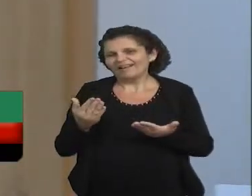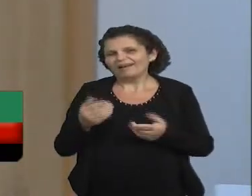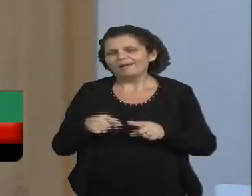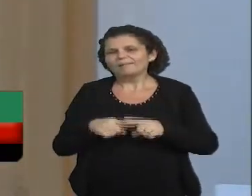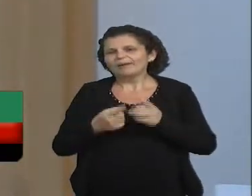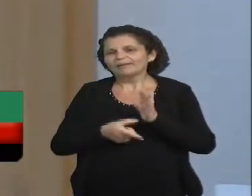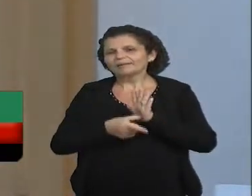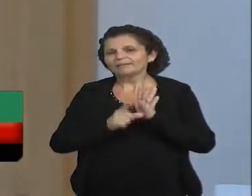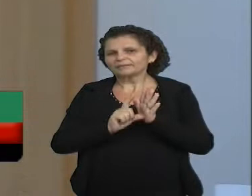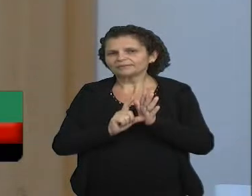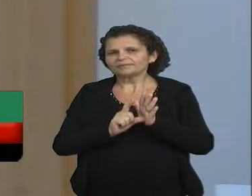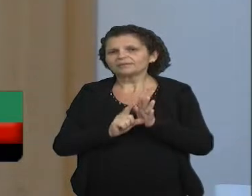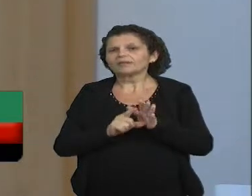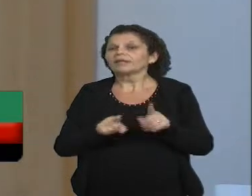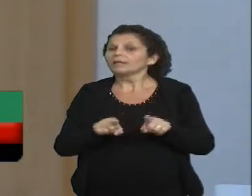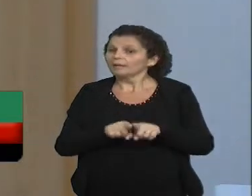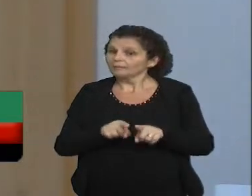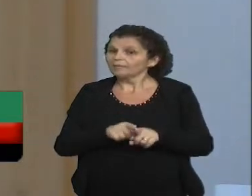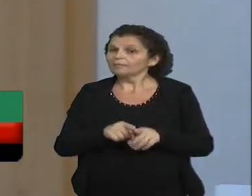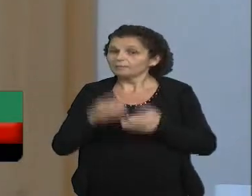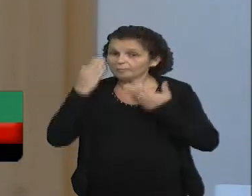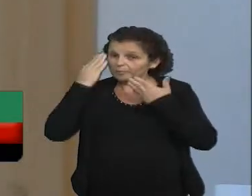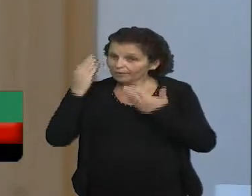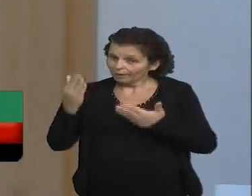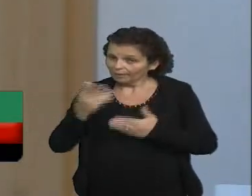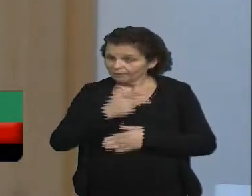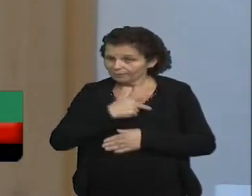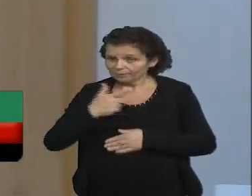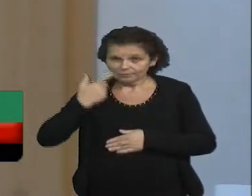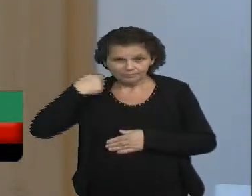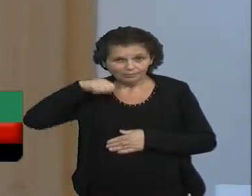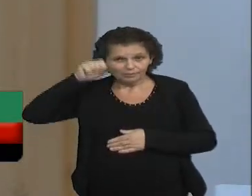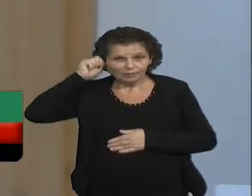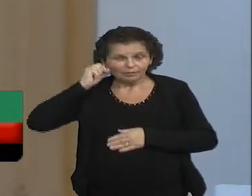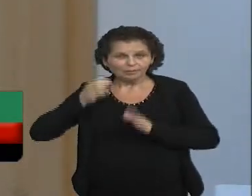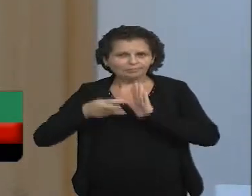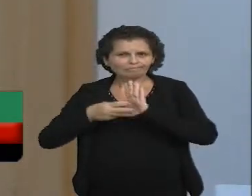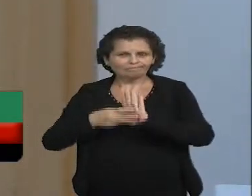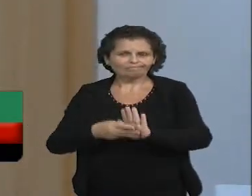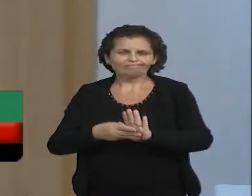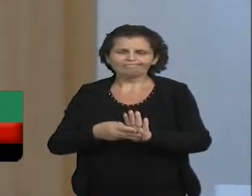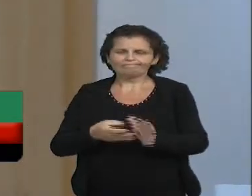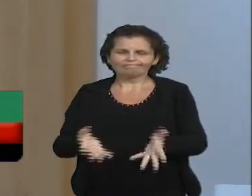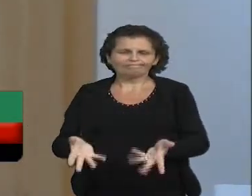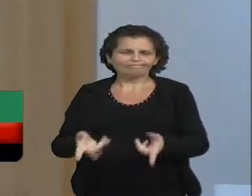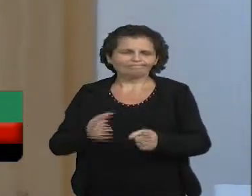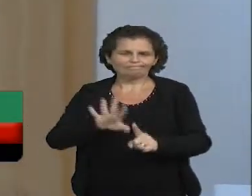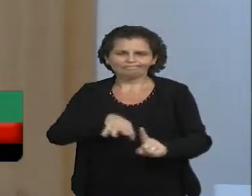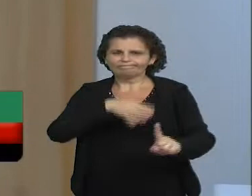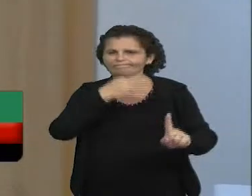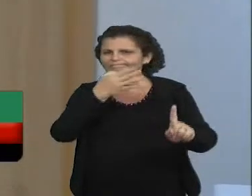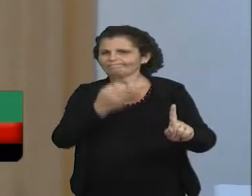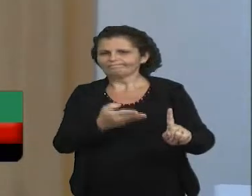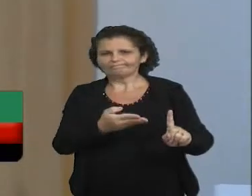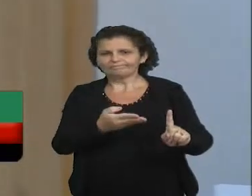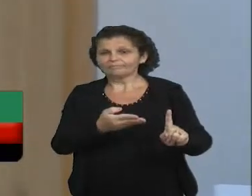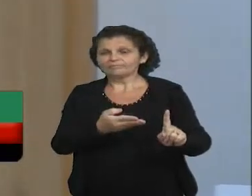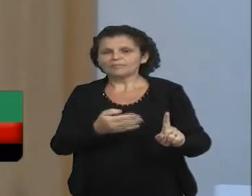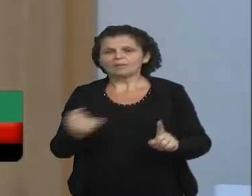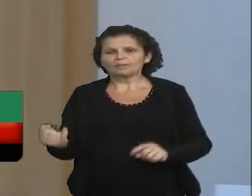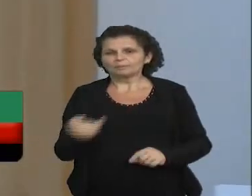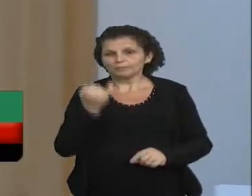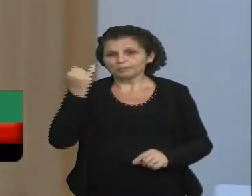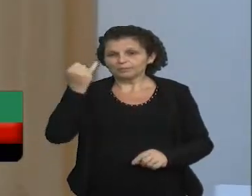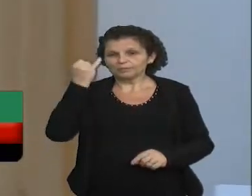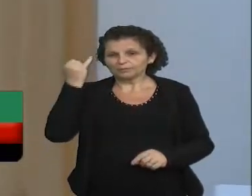antes de falar do César, agradecer a pastora Cristiane Selegato por essa moção, mais do que merecida e